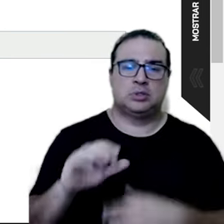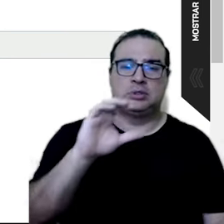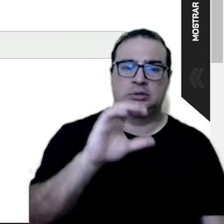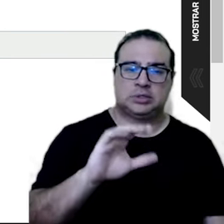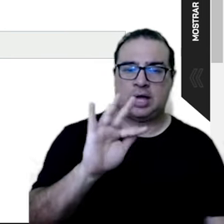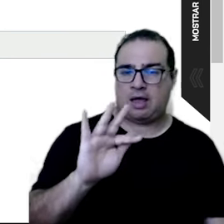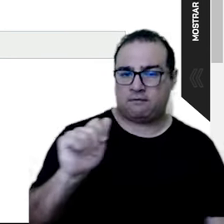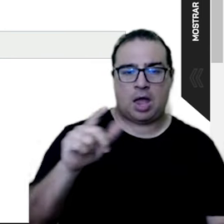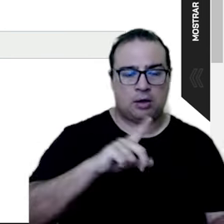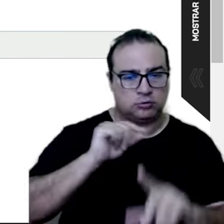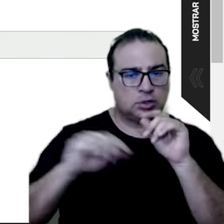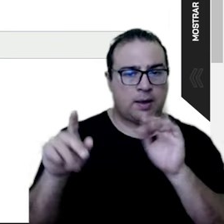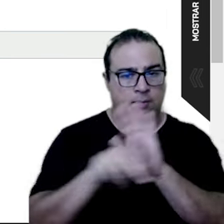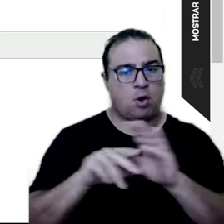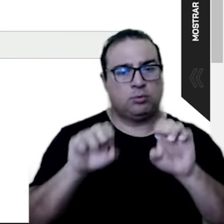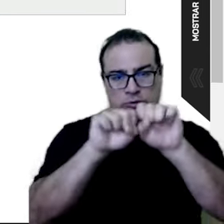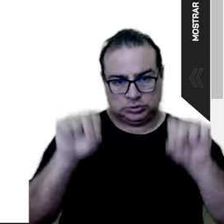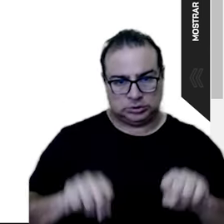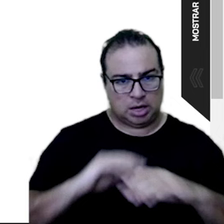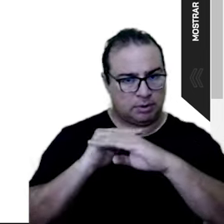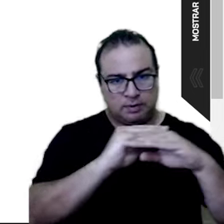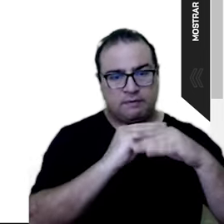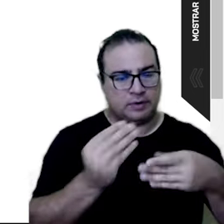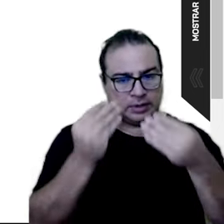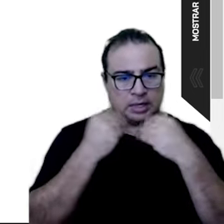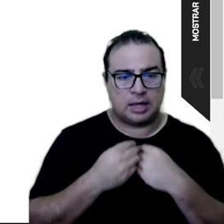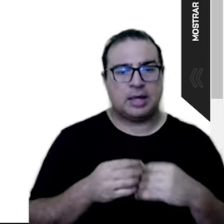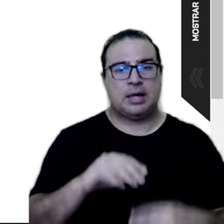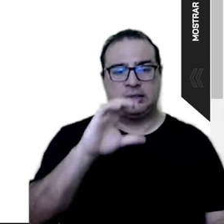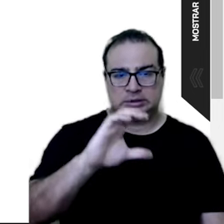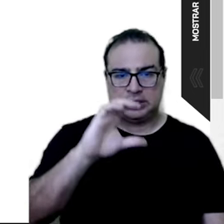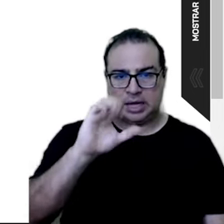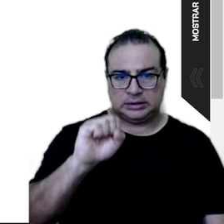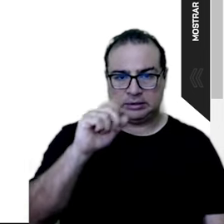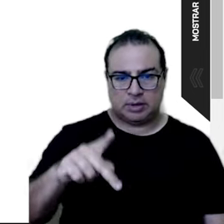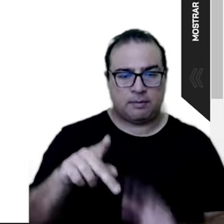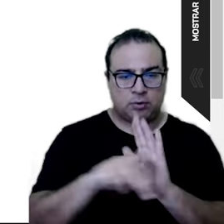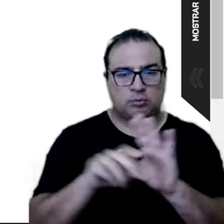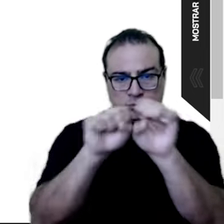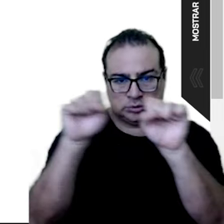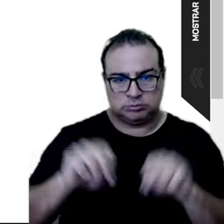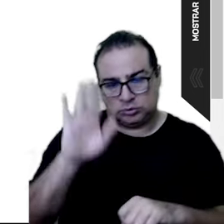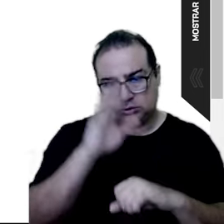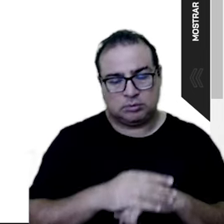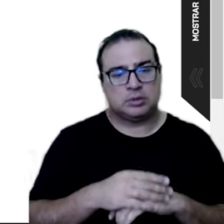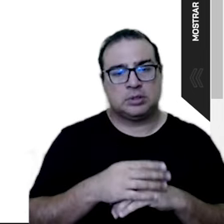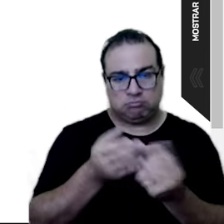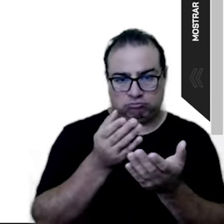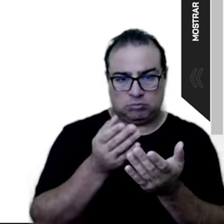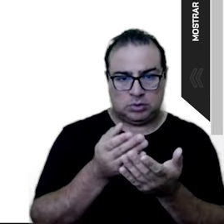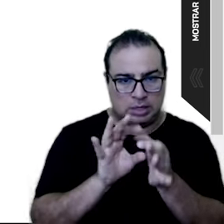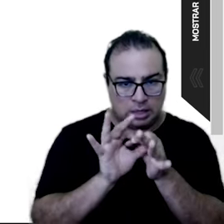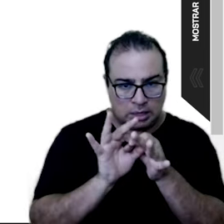cfop que eu selecionar é um padrão do sistema ele vai trazer essa CST aqui que é tributada pelo simples nacional sem permissão de